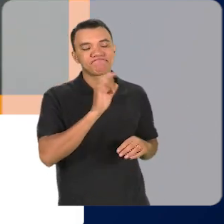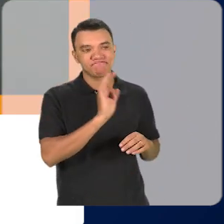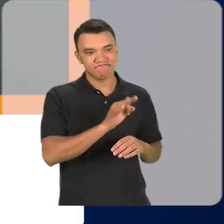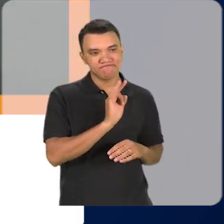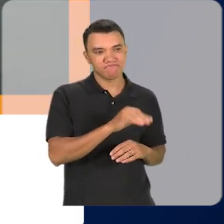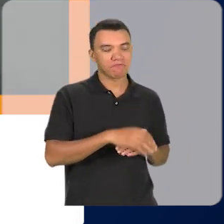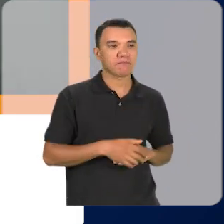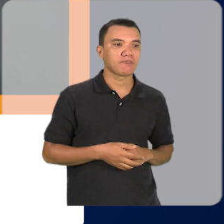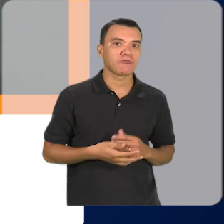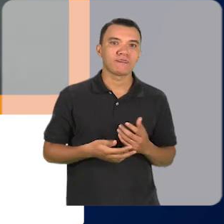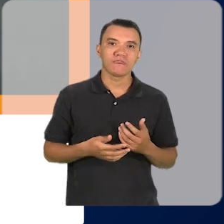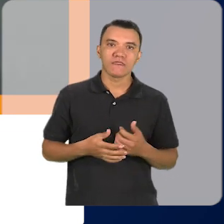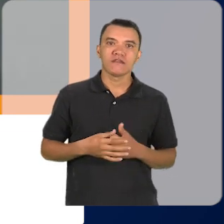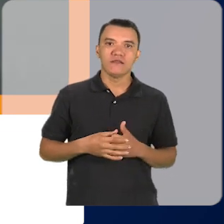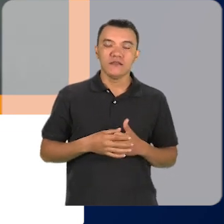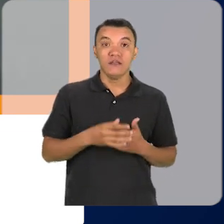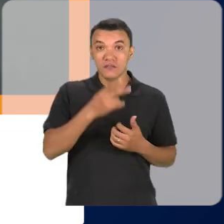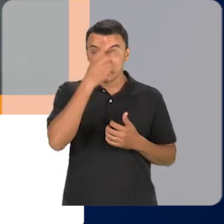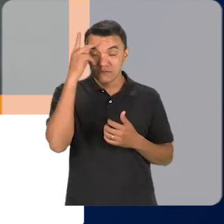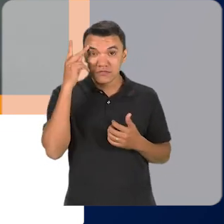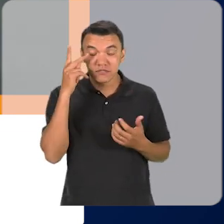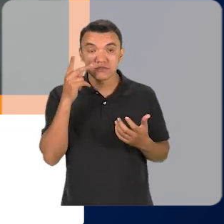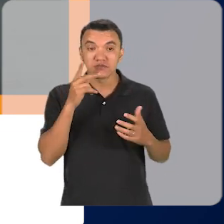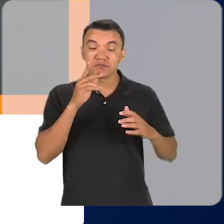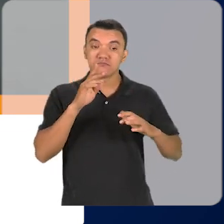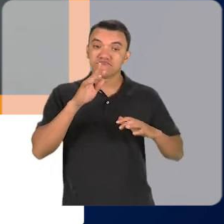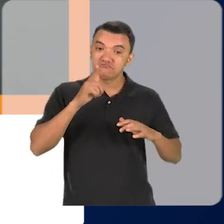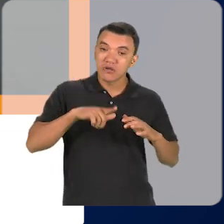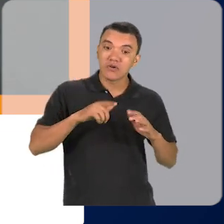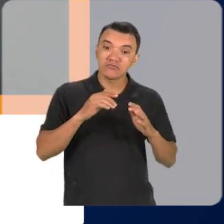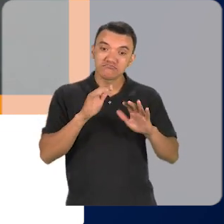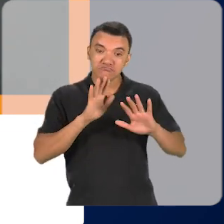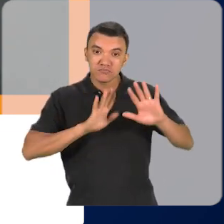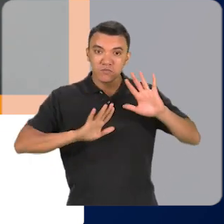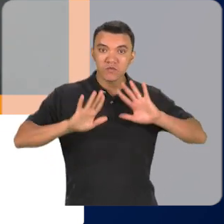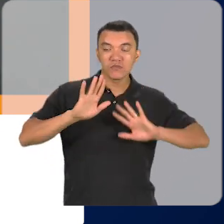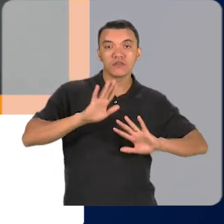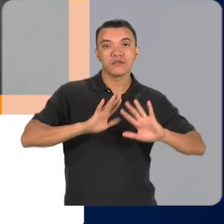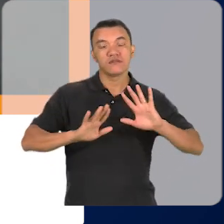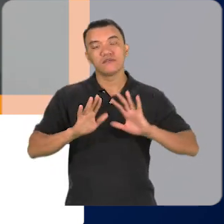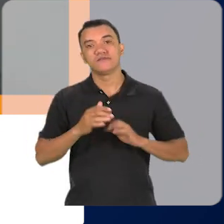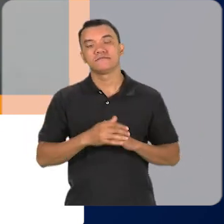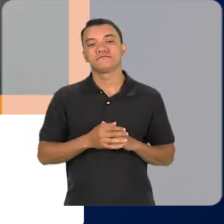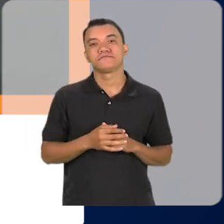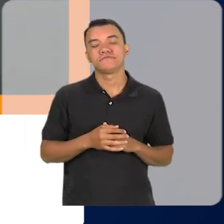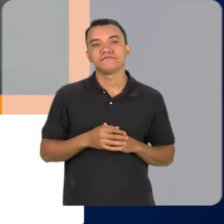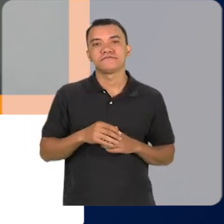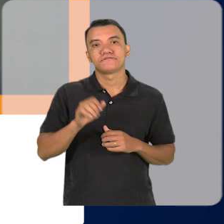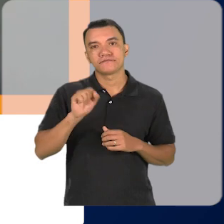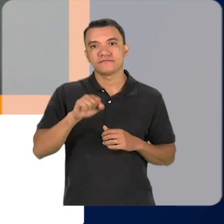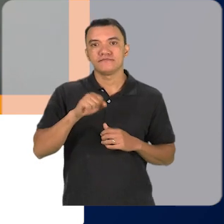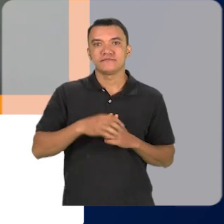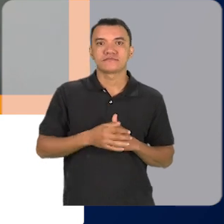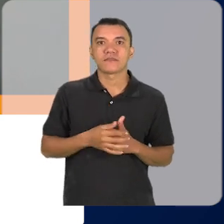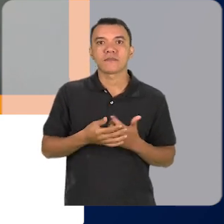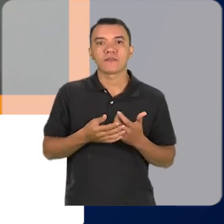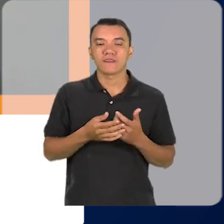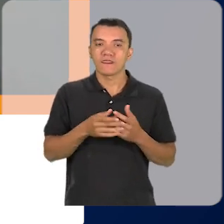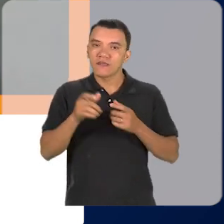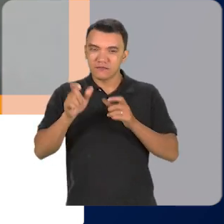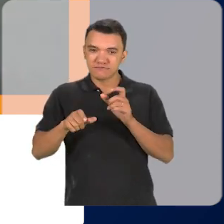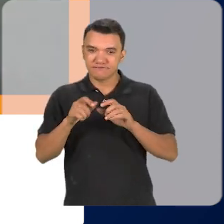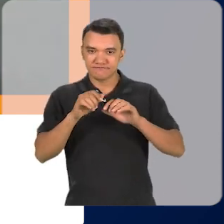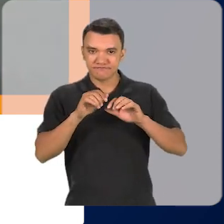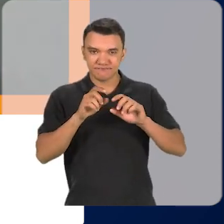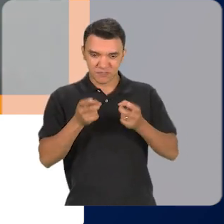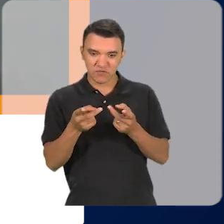tudo, as pessoas têm mais cuidado, sim, né? E os pregoeiros também não têm sido